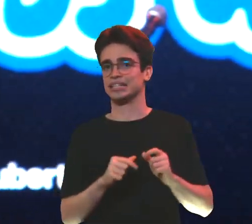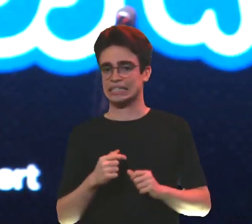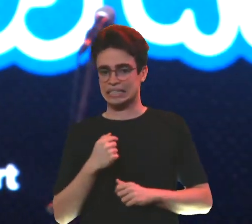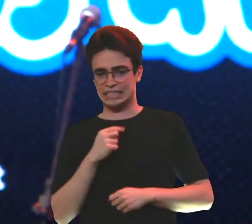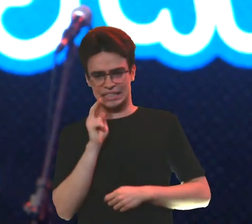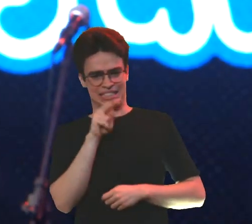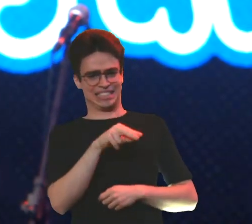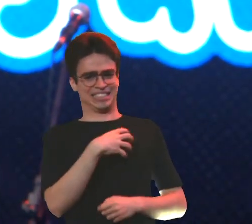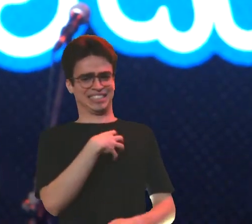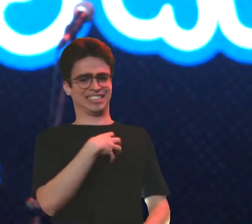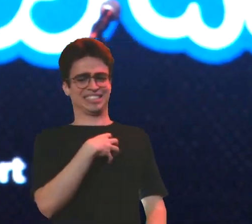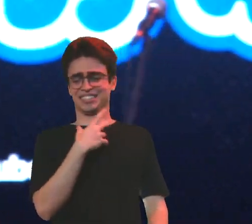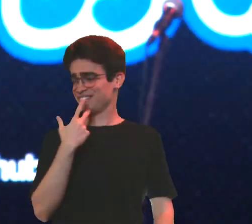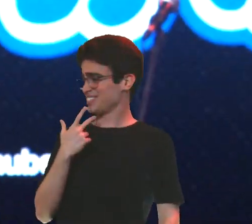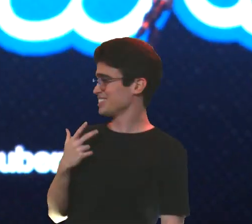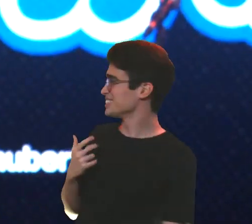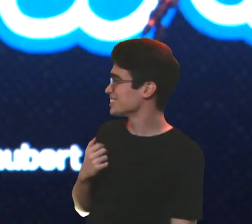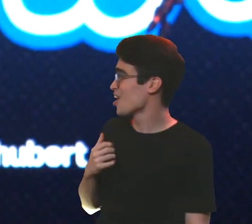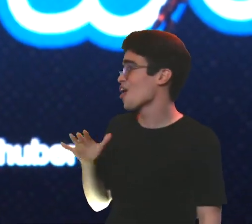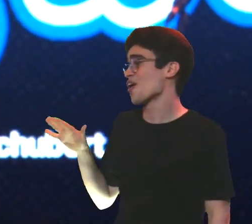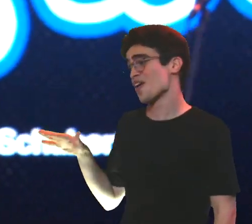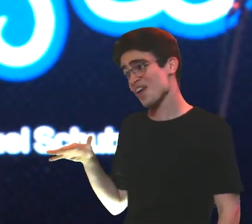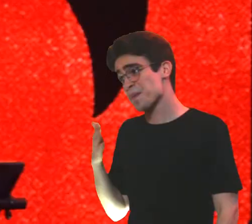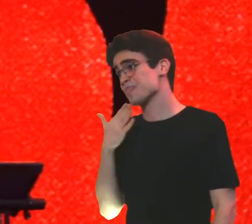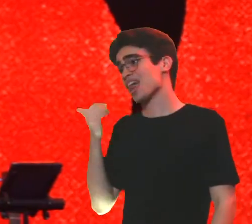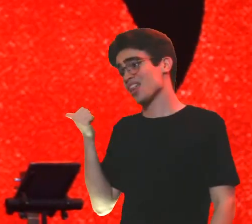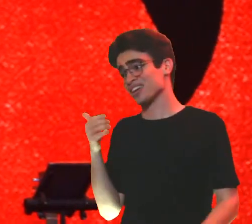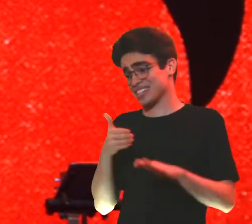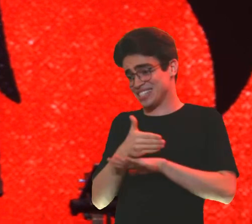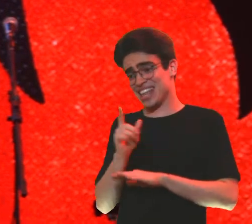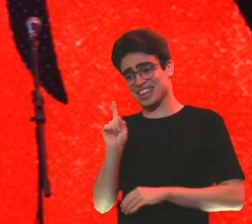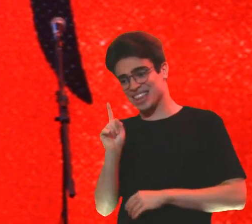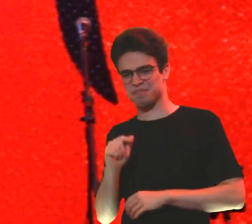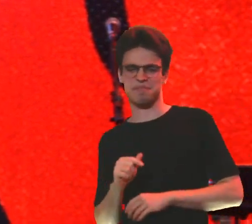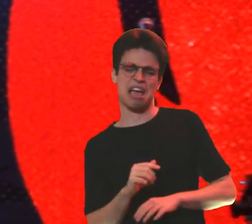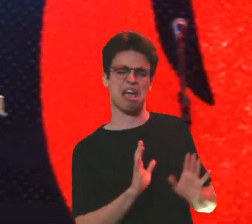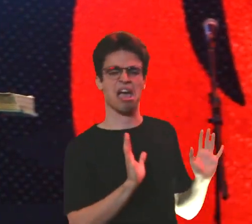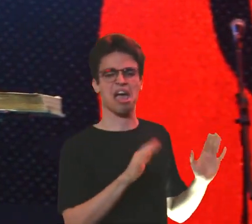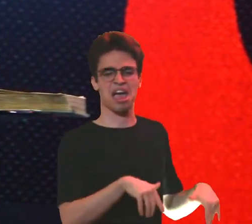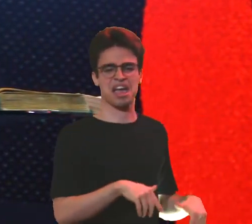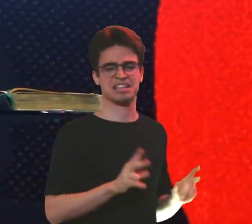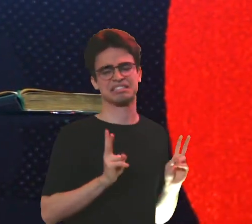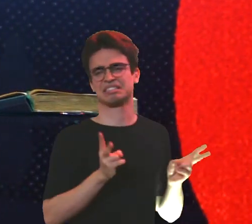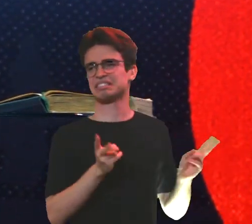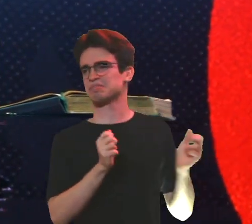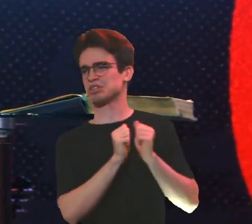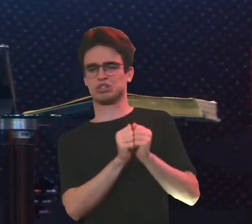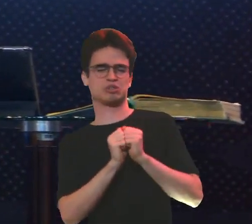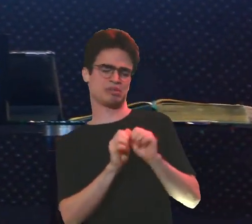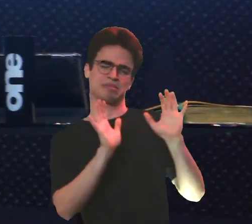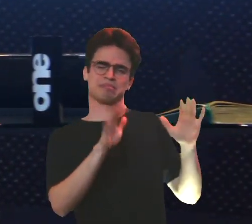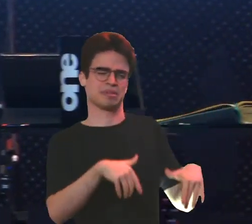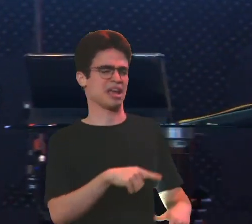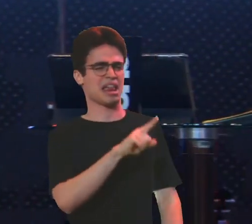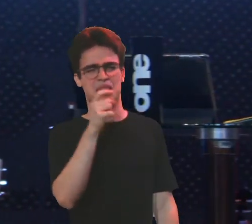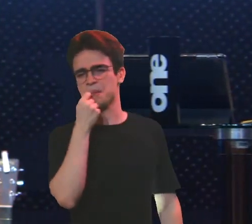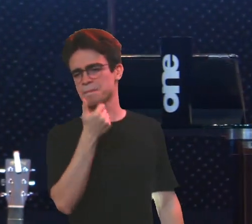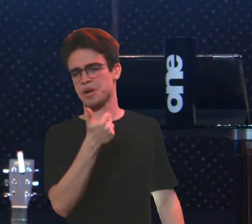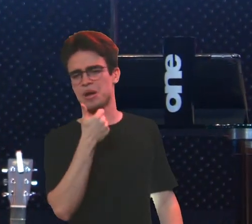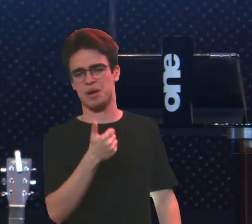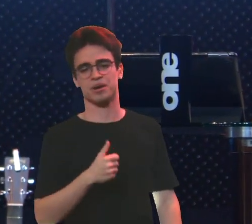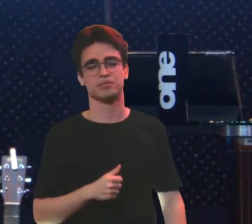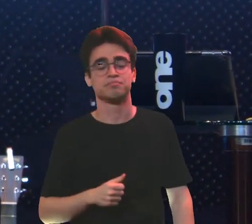assim, eu olhei e falei, virei para uma amiga minha e falei, olha, acho melhor a gente não entrar. E ela, não, eu sempre pego ônibus com eles, não dá nada, são gente